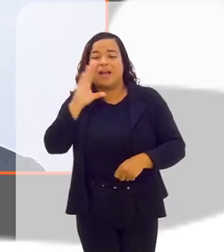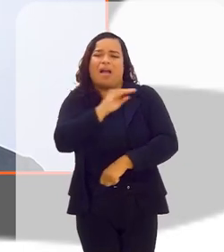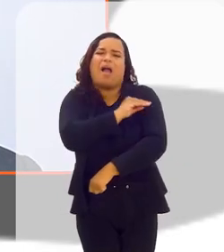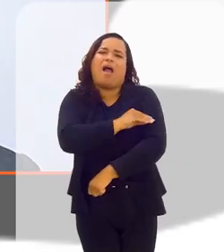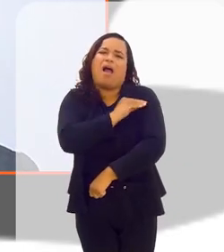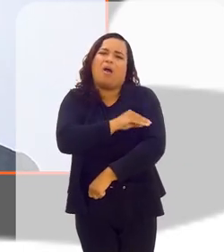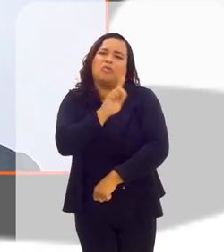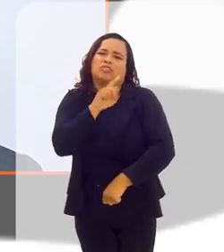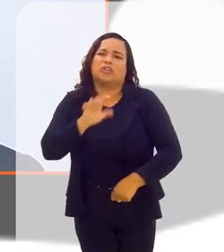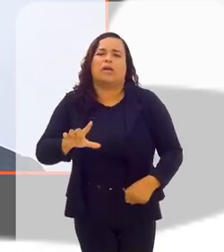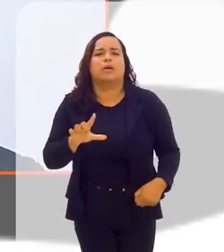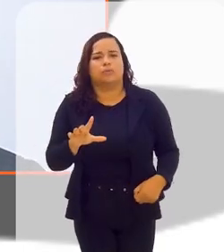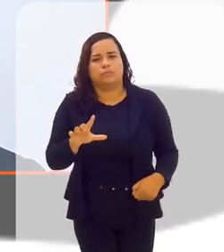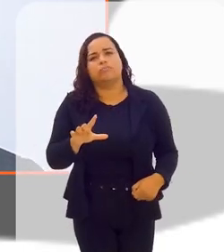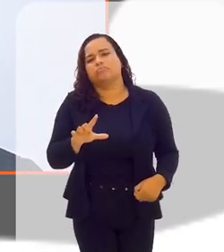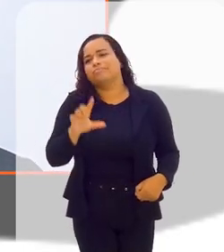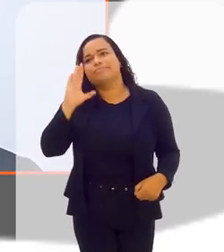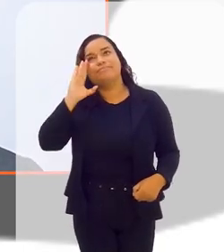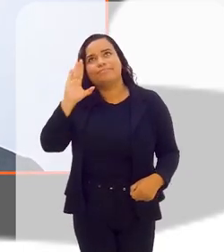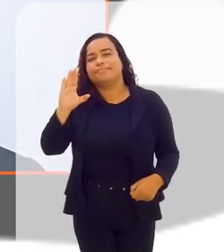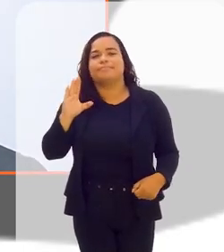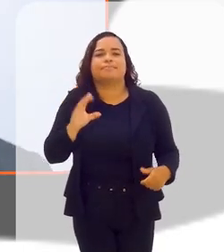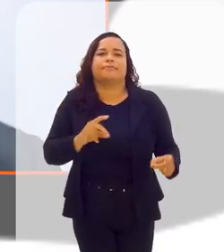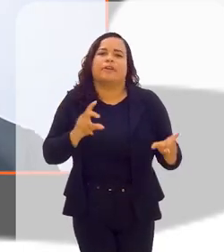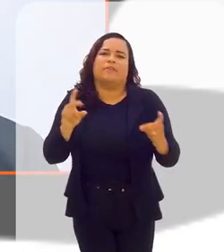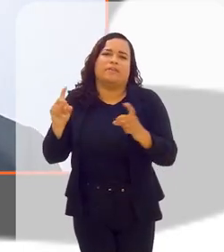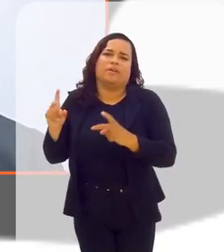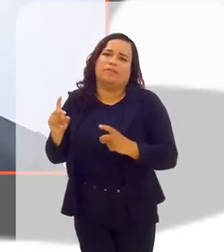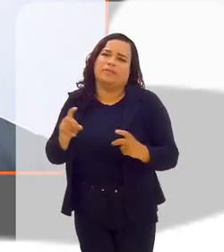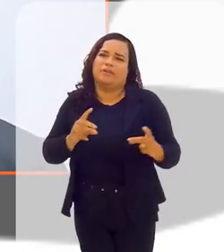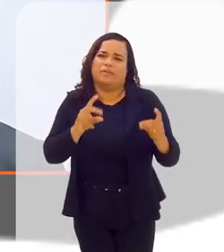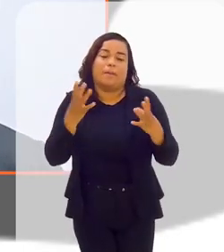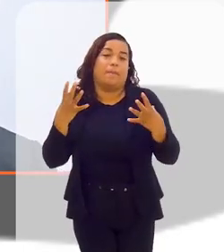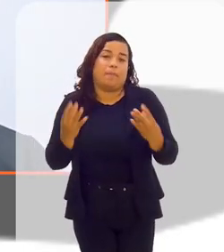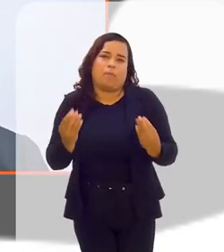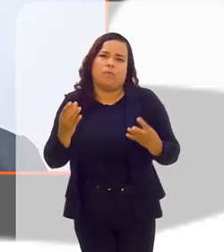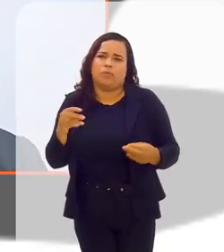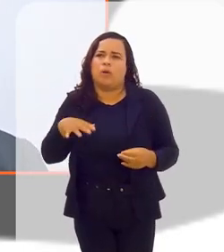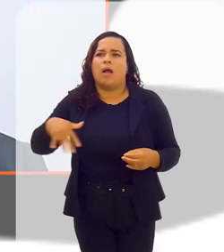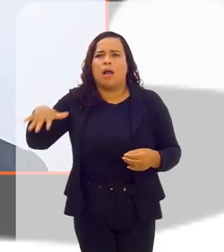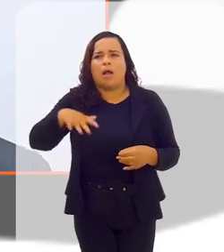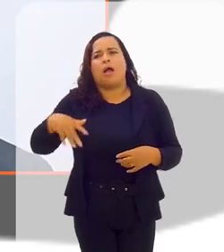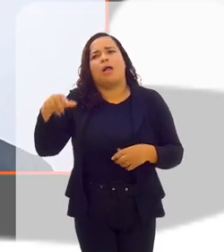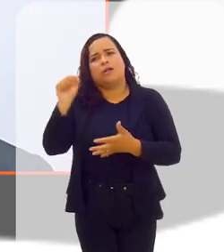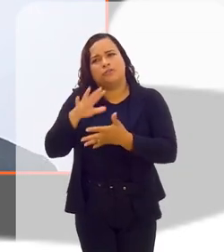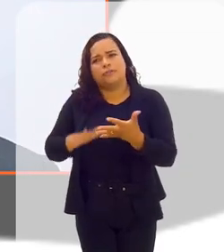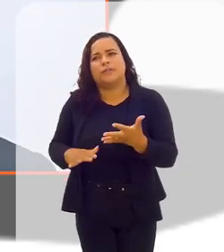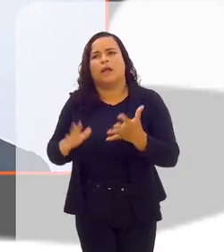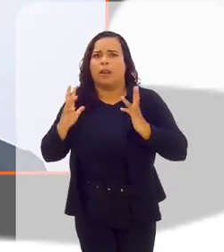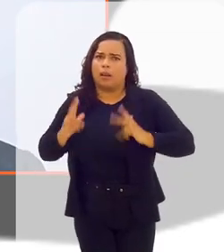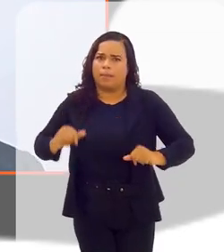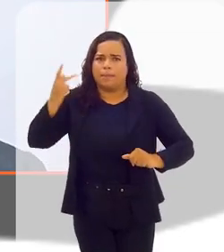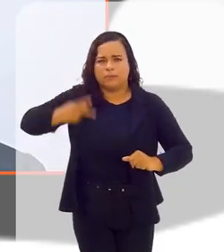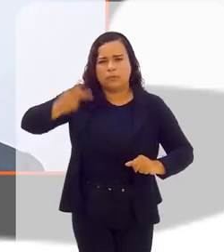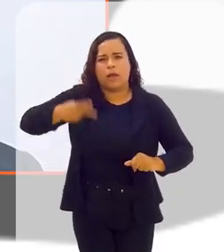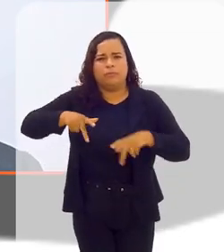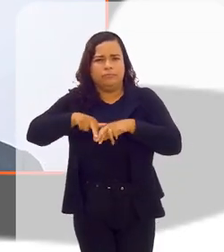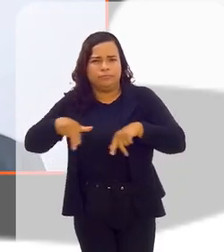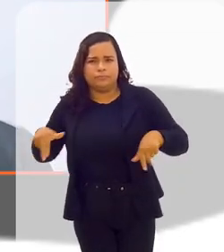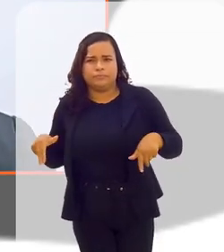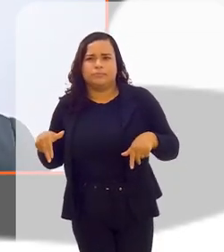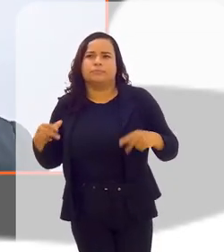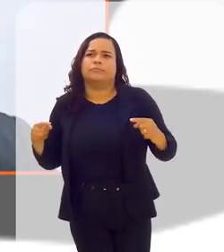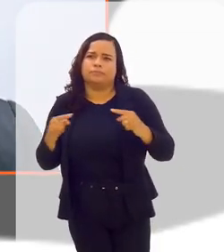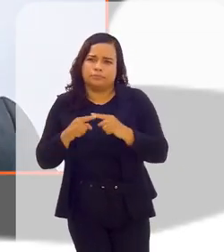do álcool em gel. Foi uma coisa incrível, assim, porque todo mundo acabou ficando parado. E esse ramo de atividade de higiene